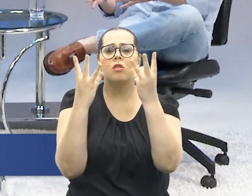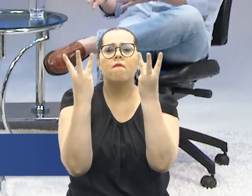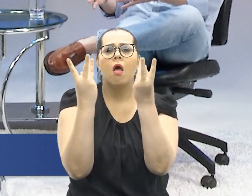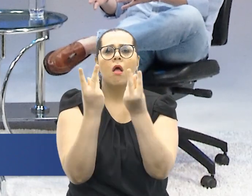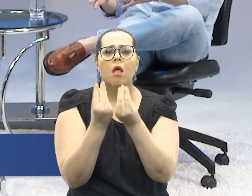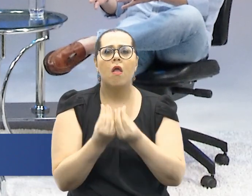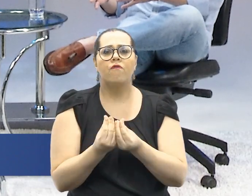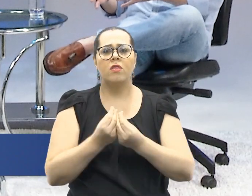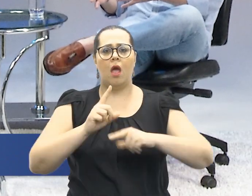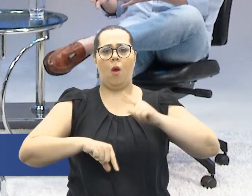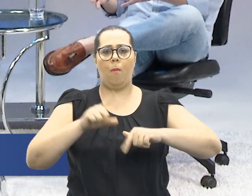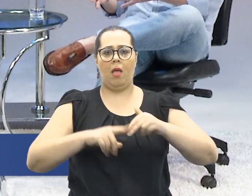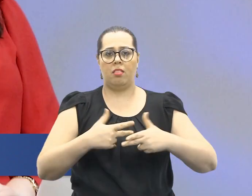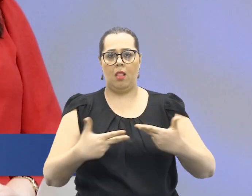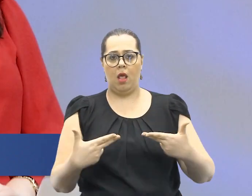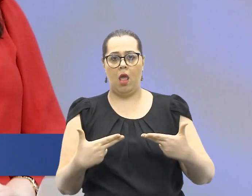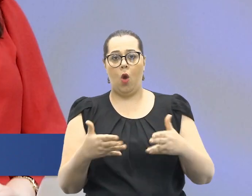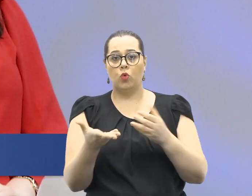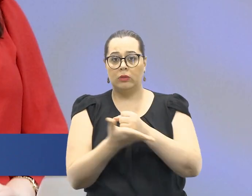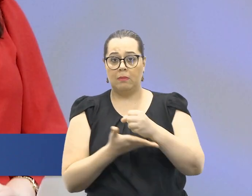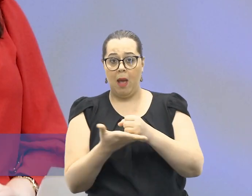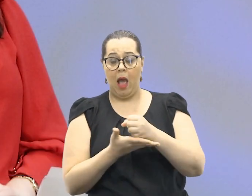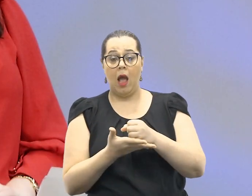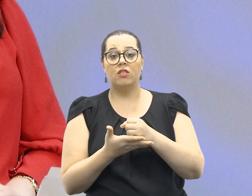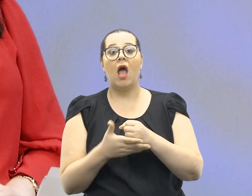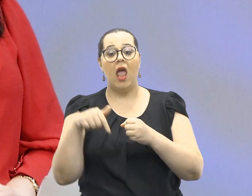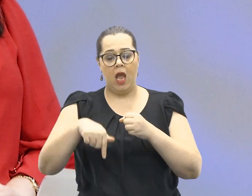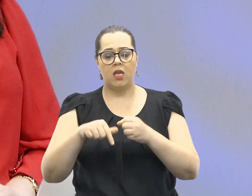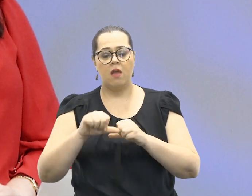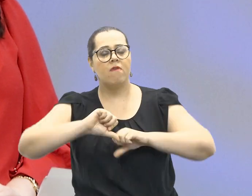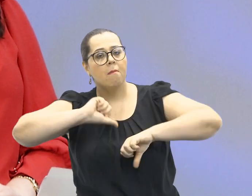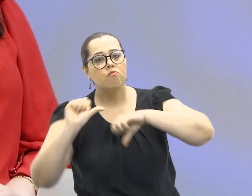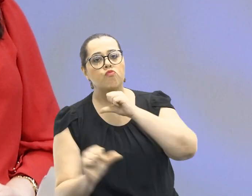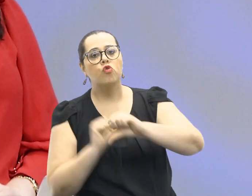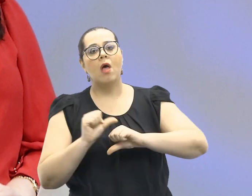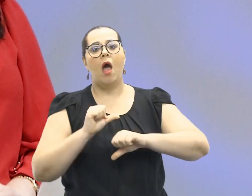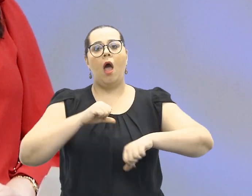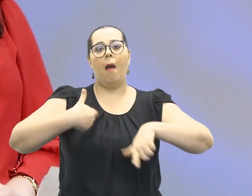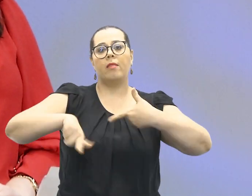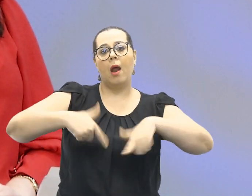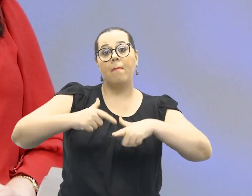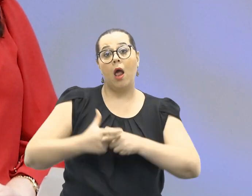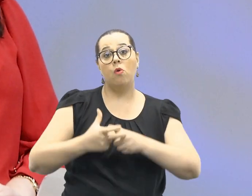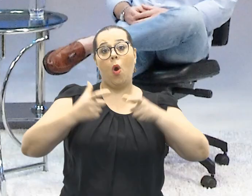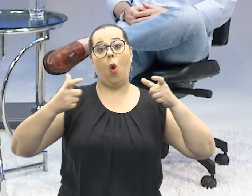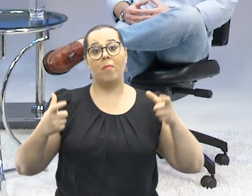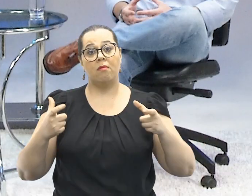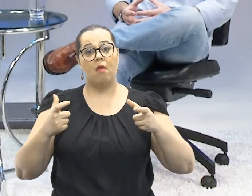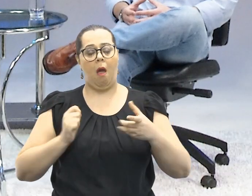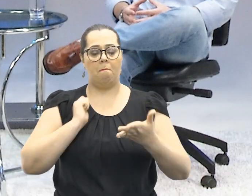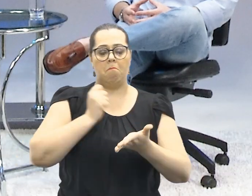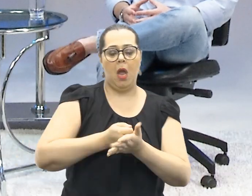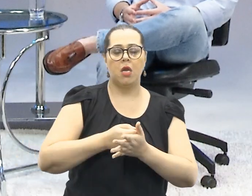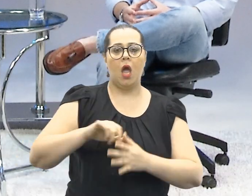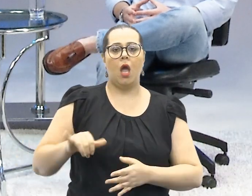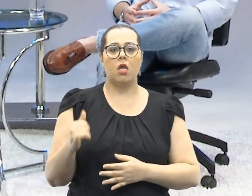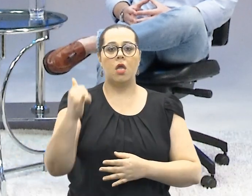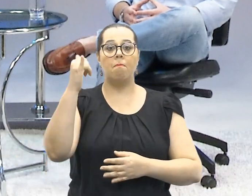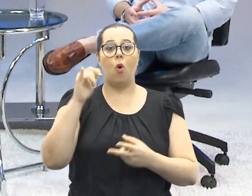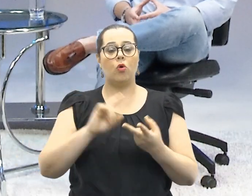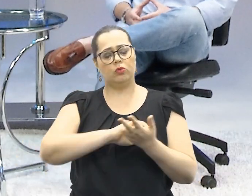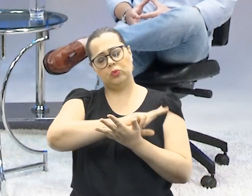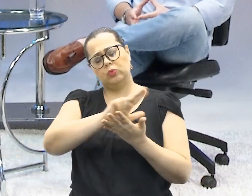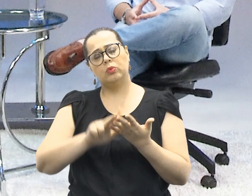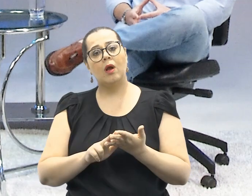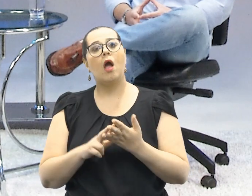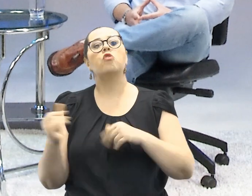a matéria-prima vai estar colocando para Campo Grande gerar emprego, gerar renda, pagar imposto. E aí sim, eu tenho certeza que nós vamos ser a capital do